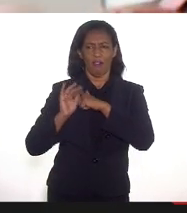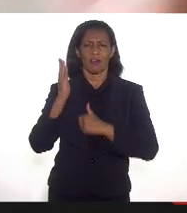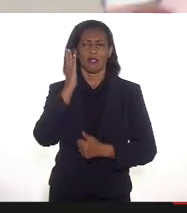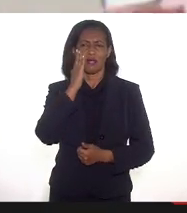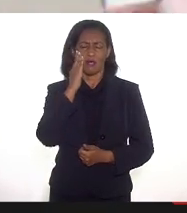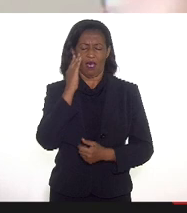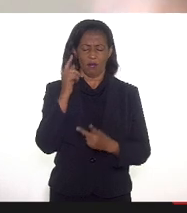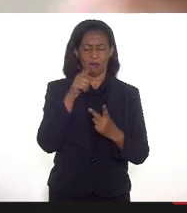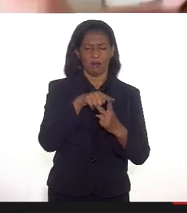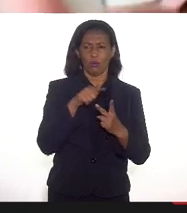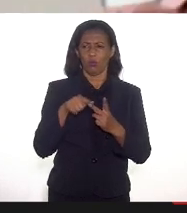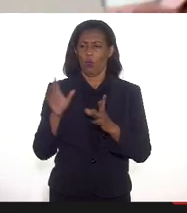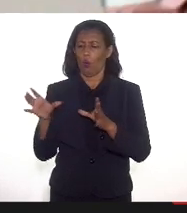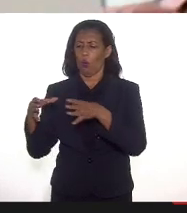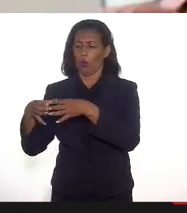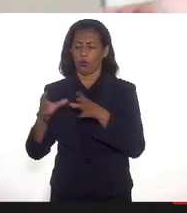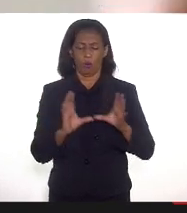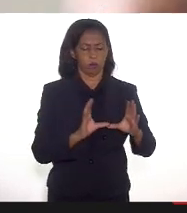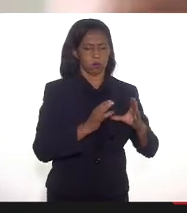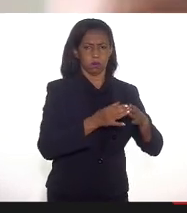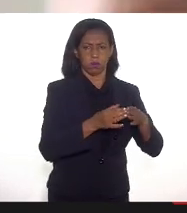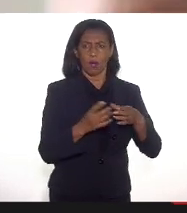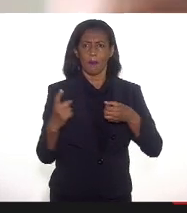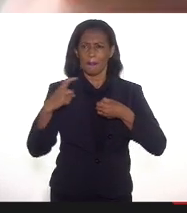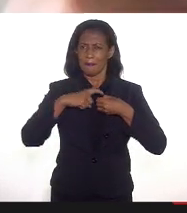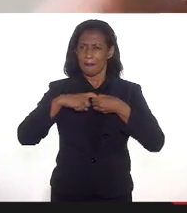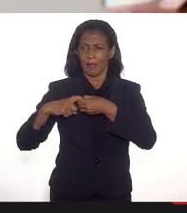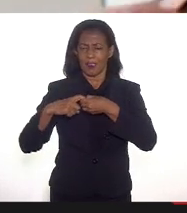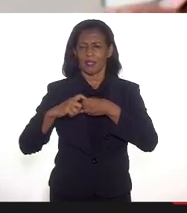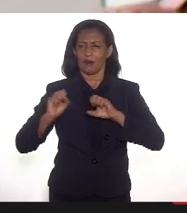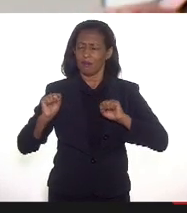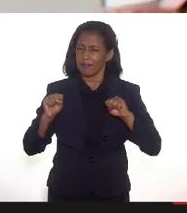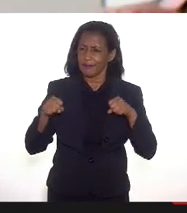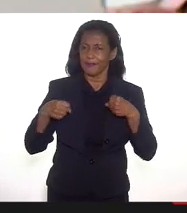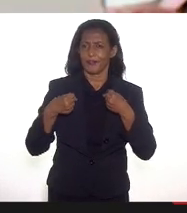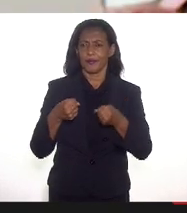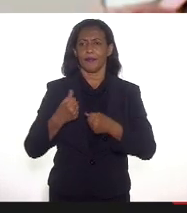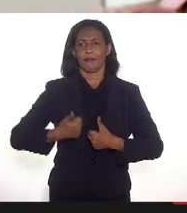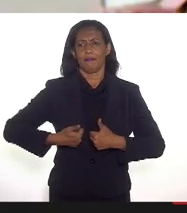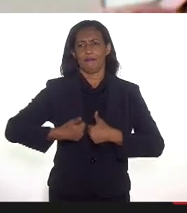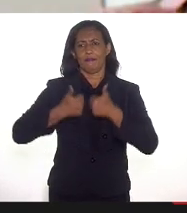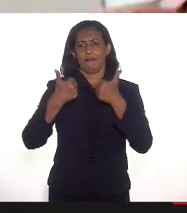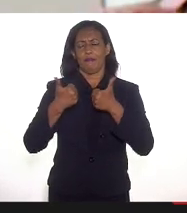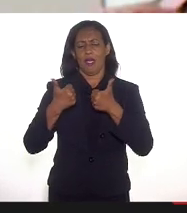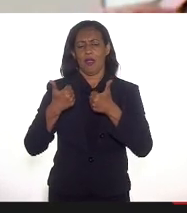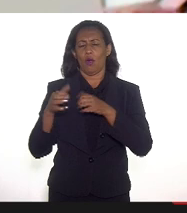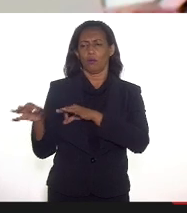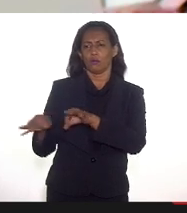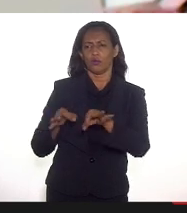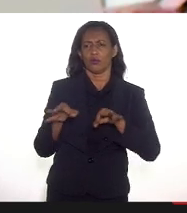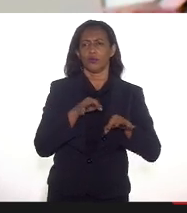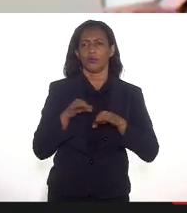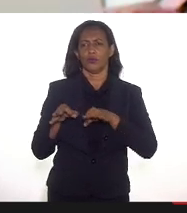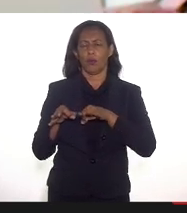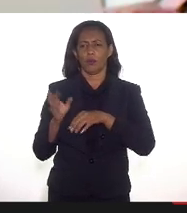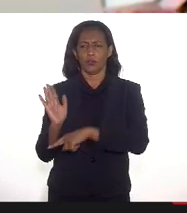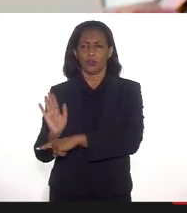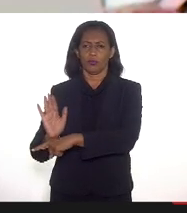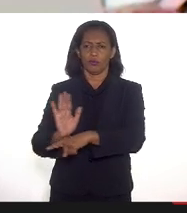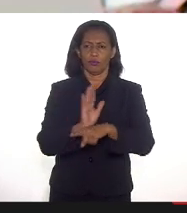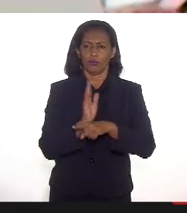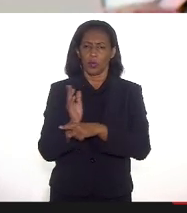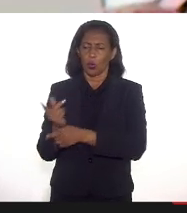duas comissões parceiros para fortalecer a FAETEC, para garantir melhores condições de funcionamento,